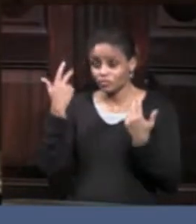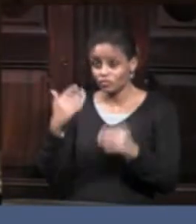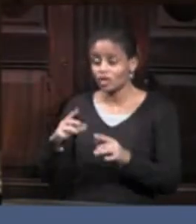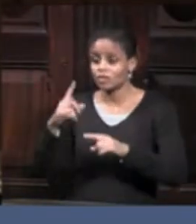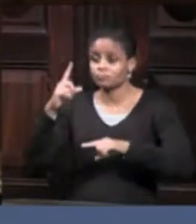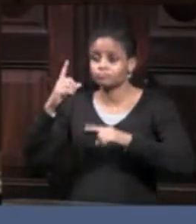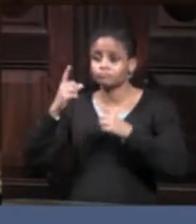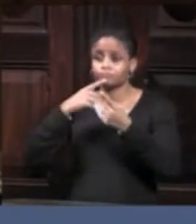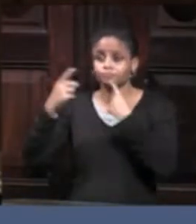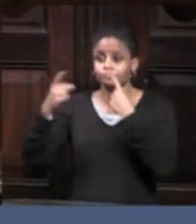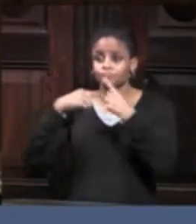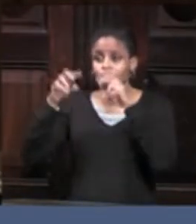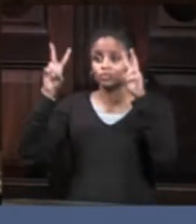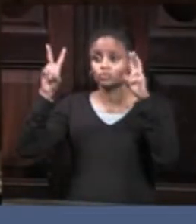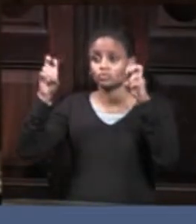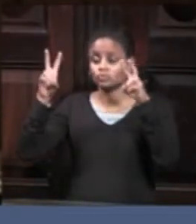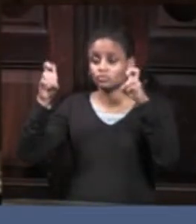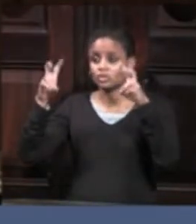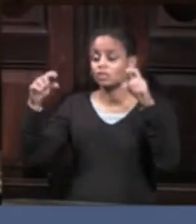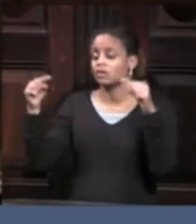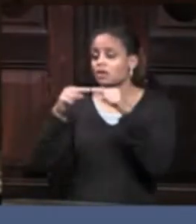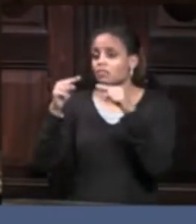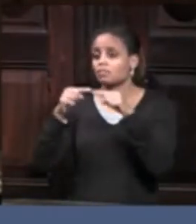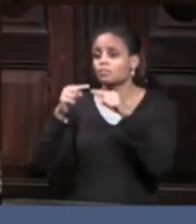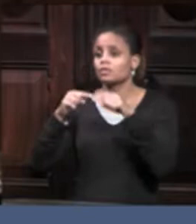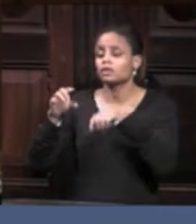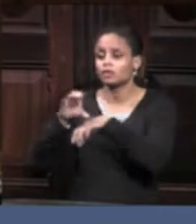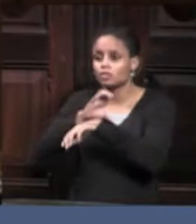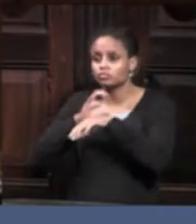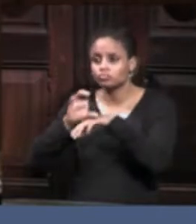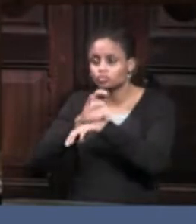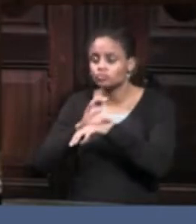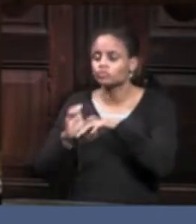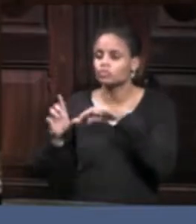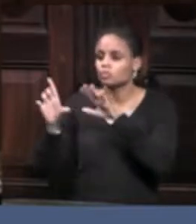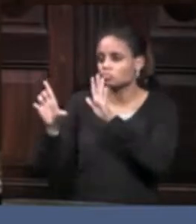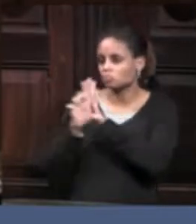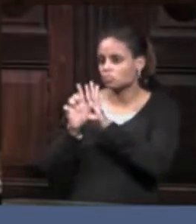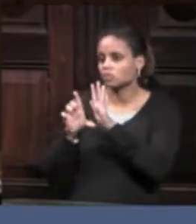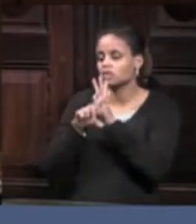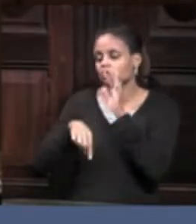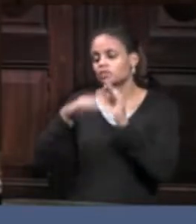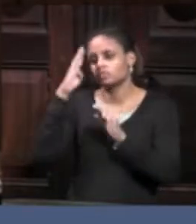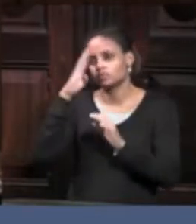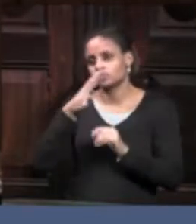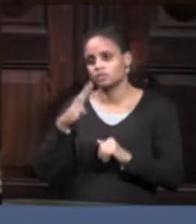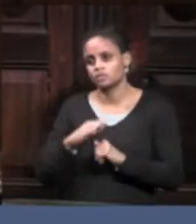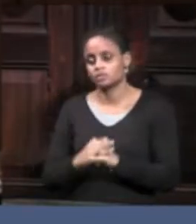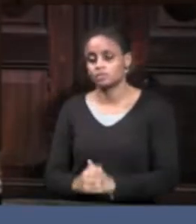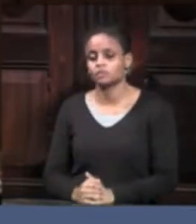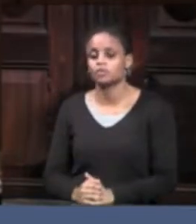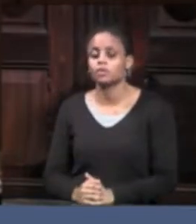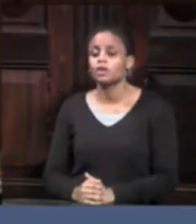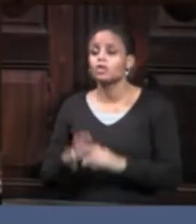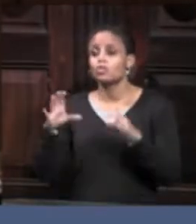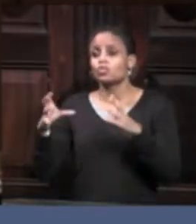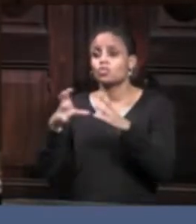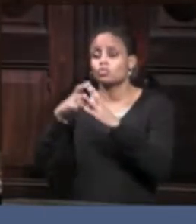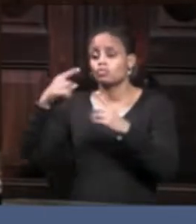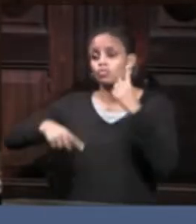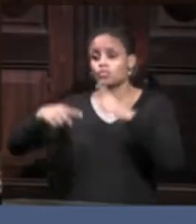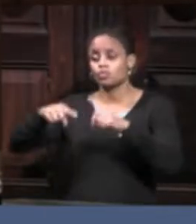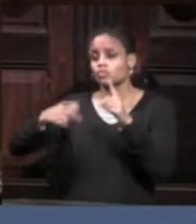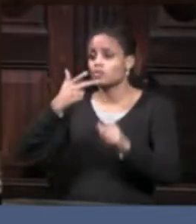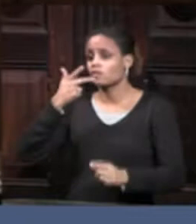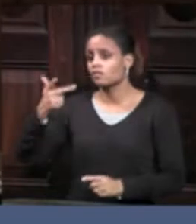luz da legislação vigente. O partido a que eu me refiro